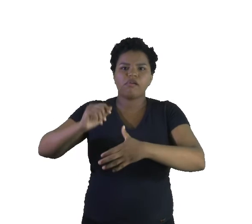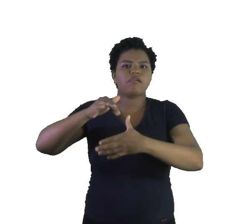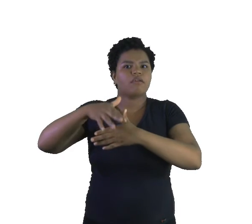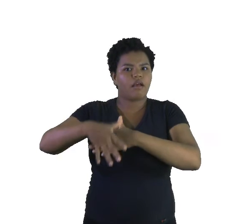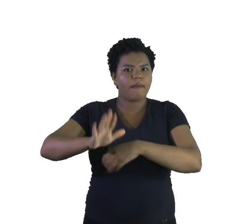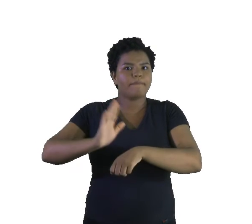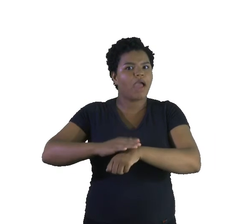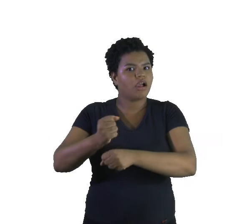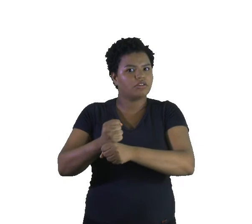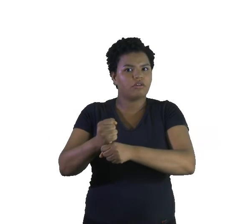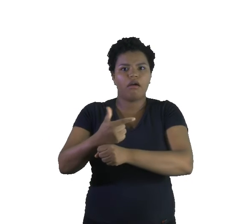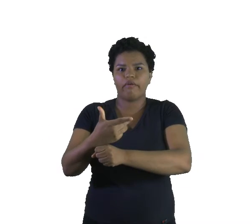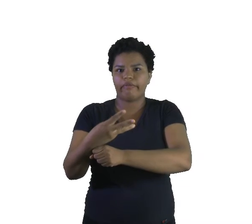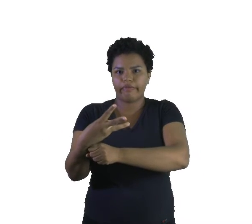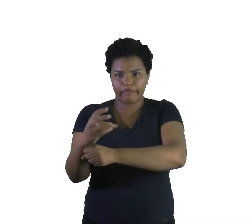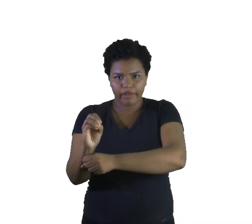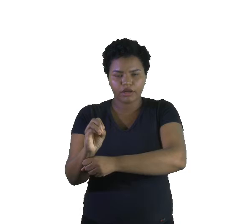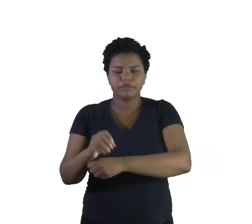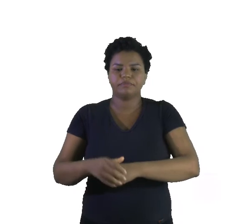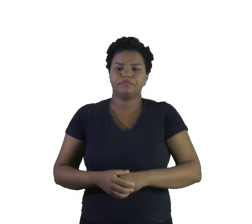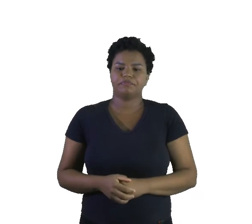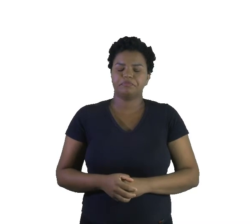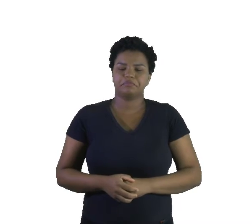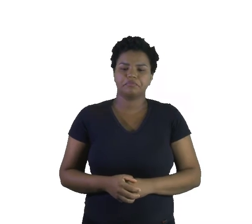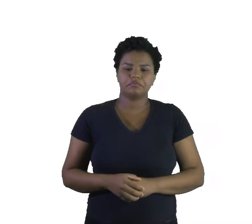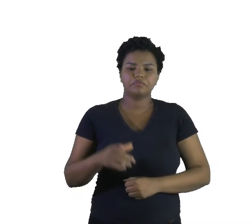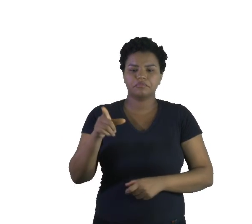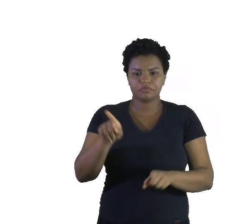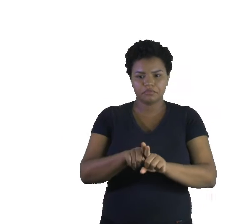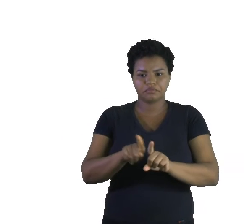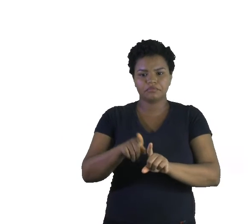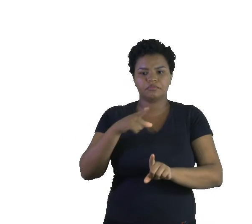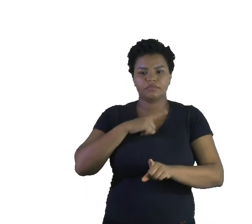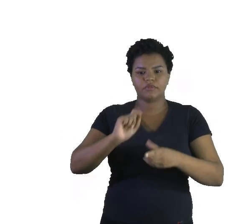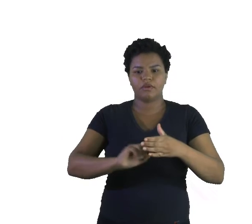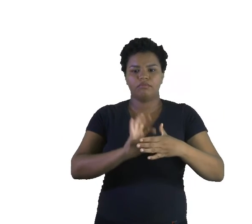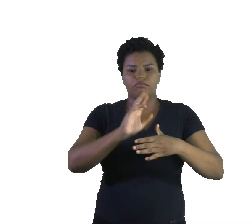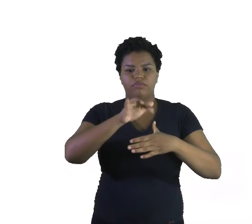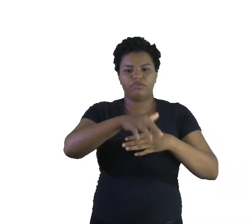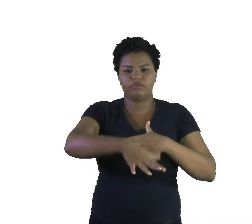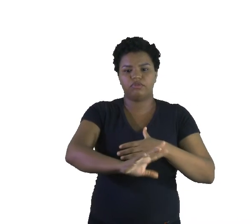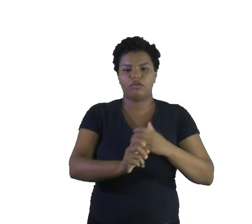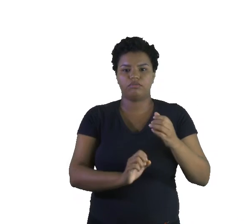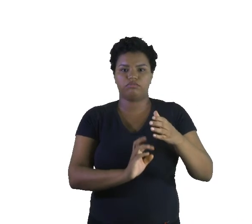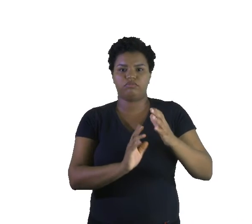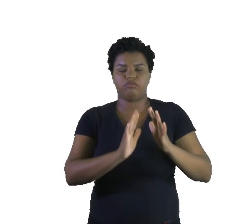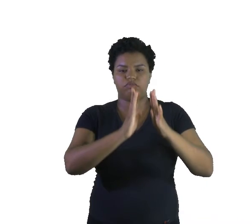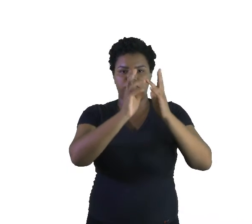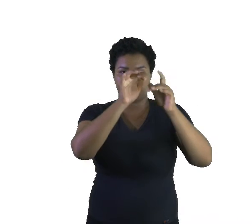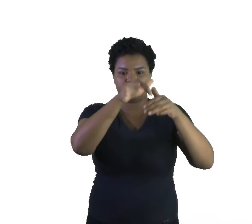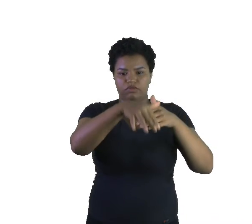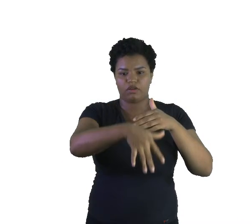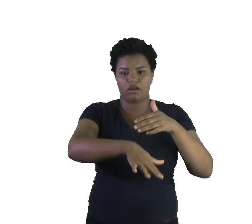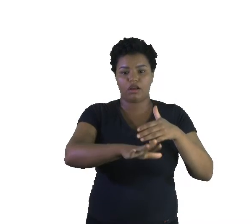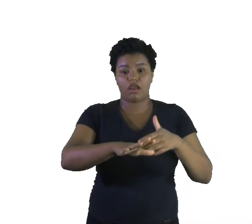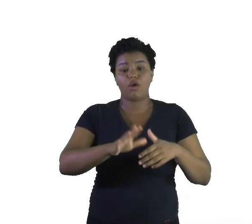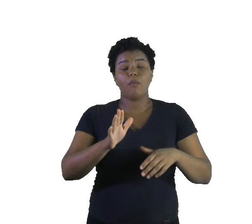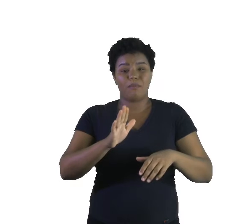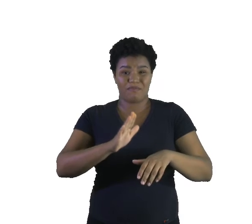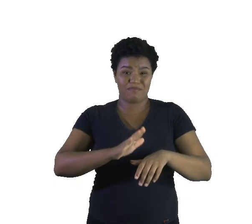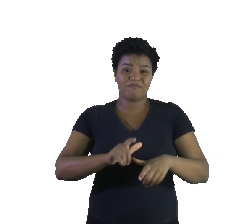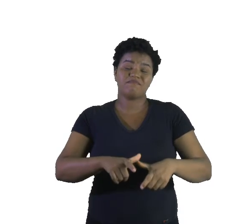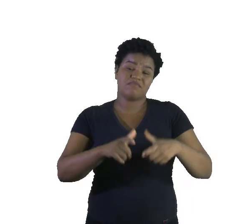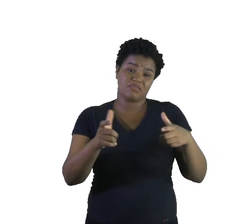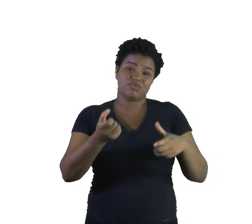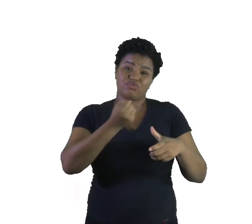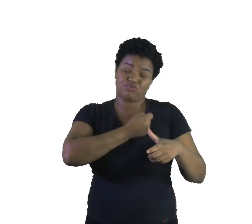anos. Também temos a erupção do vulcão que teve maior número de vítimas fatais.